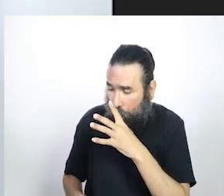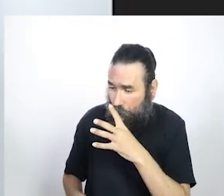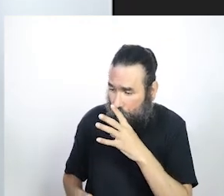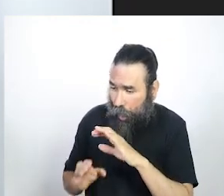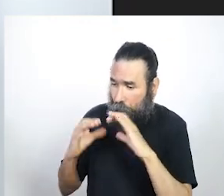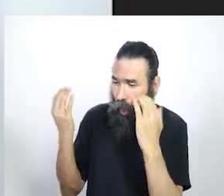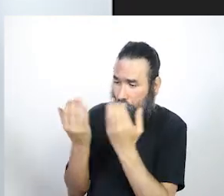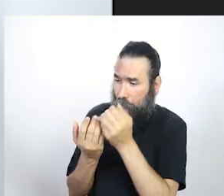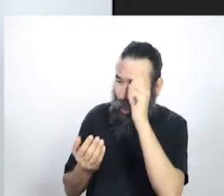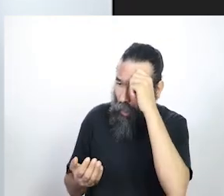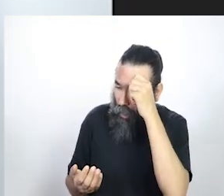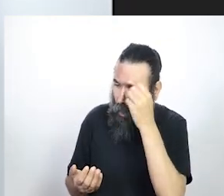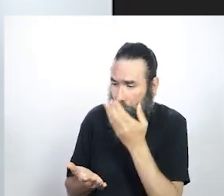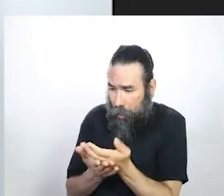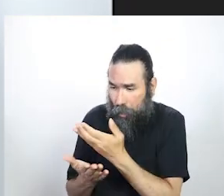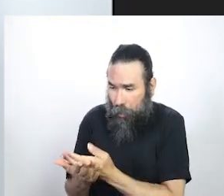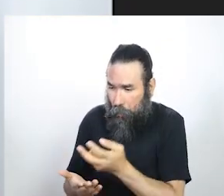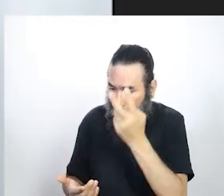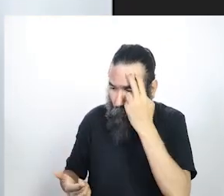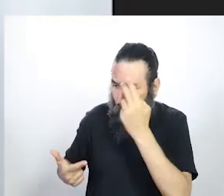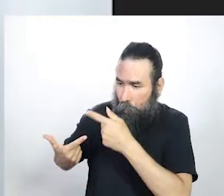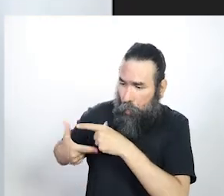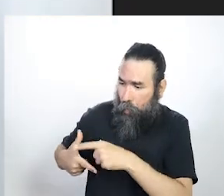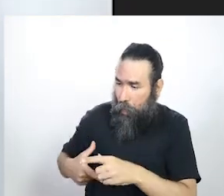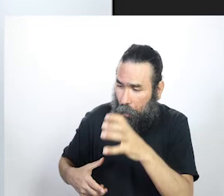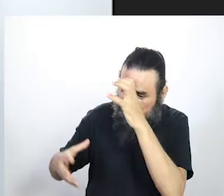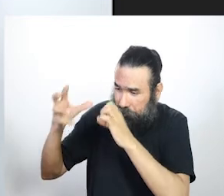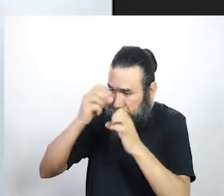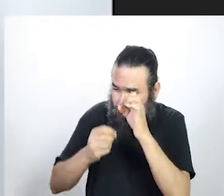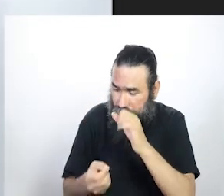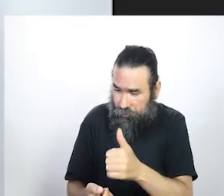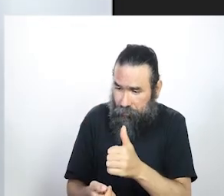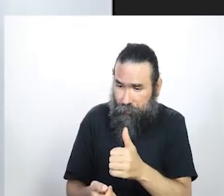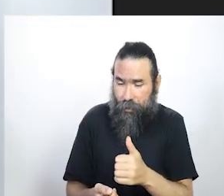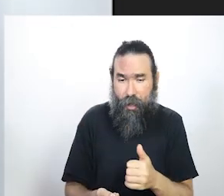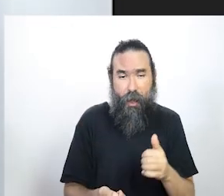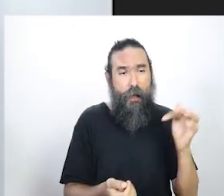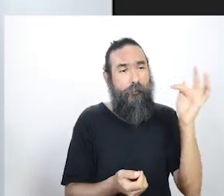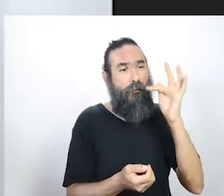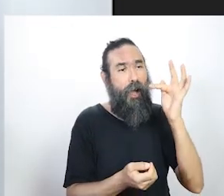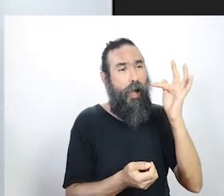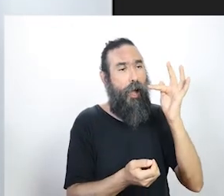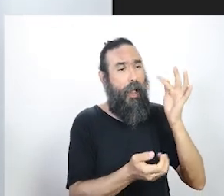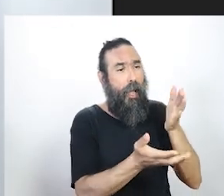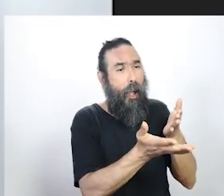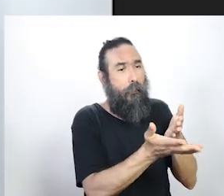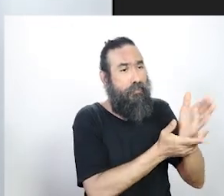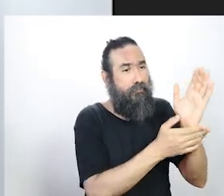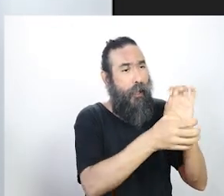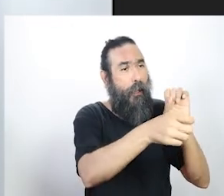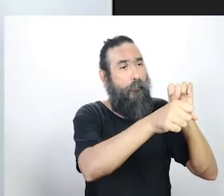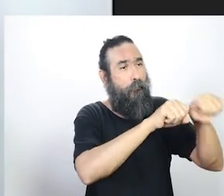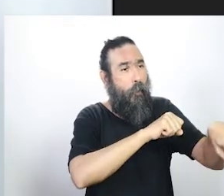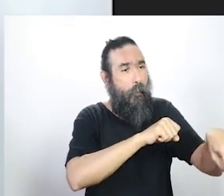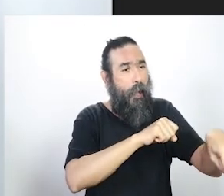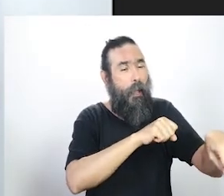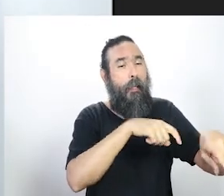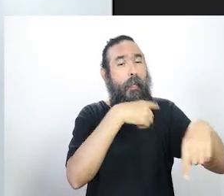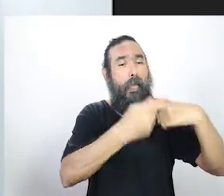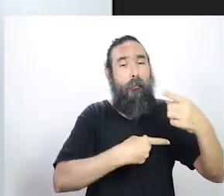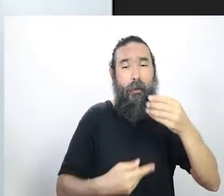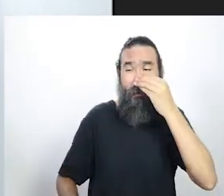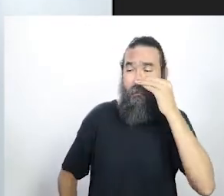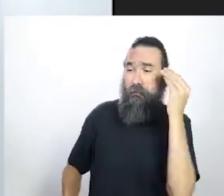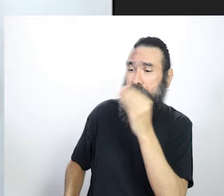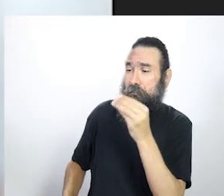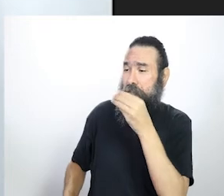essas comunidades, agrega os seus currículos somente ao Lattes e não ajuda essas pessoas a